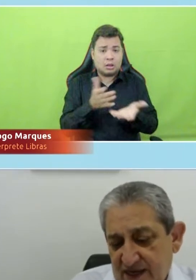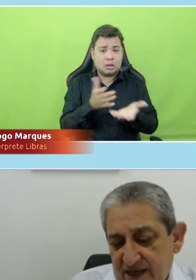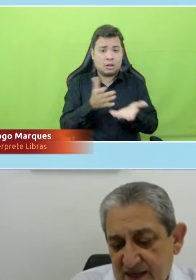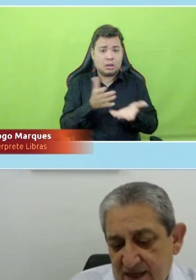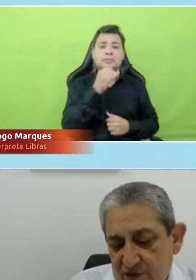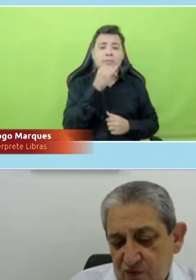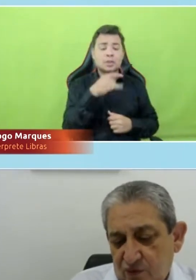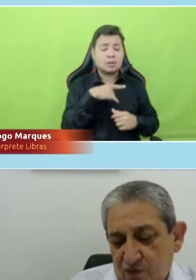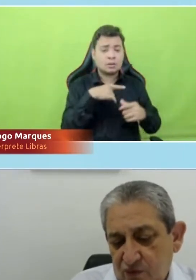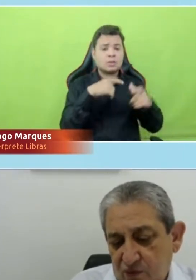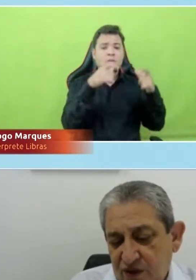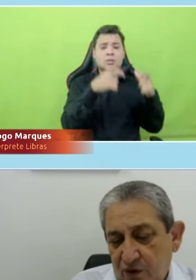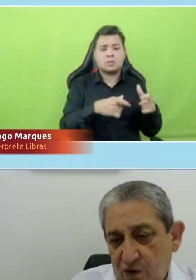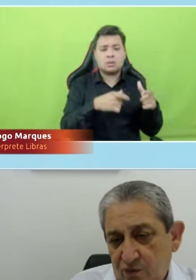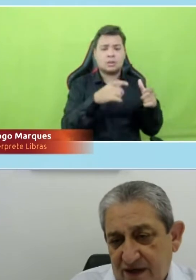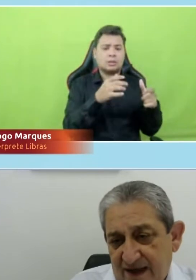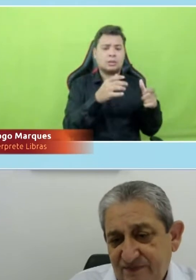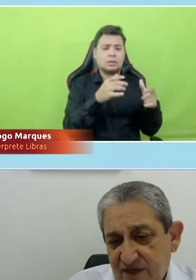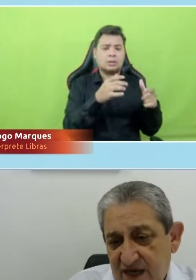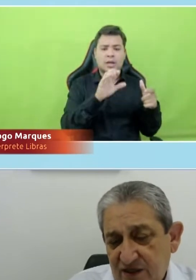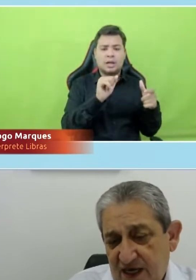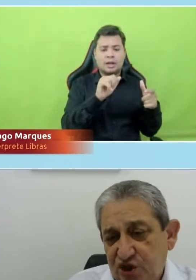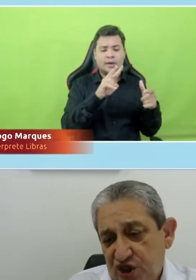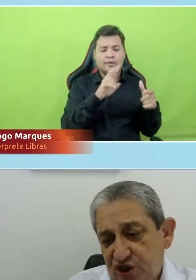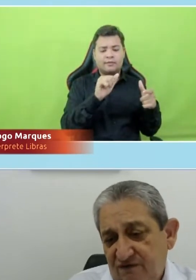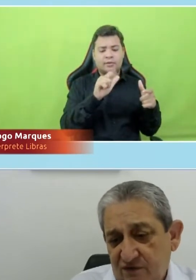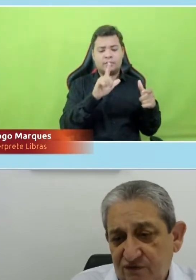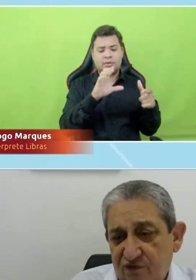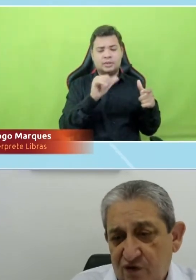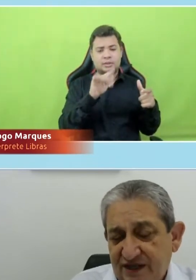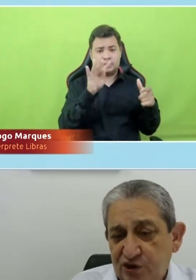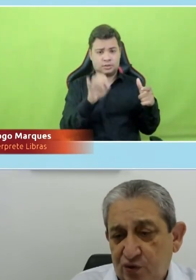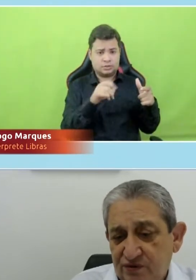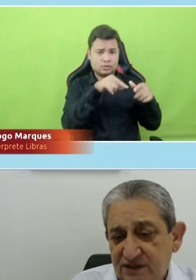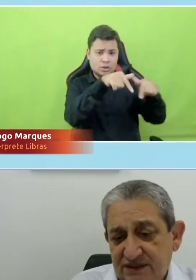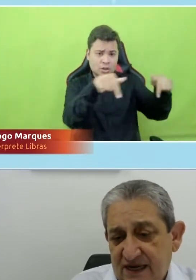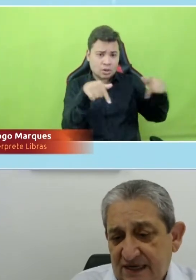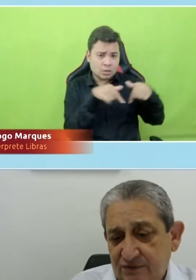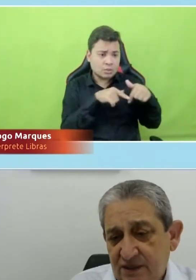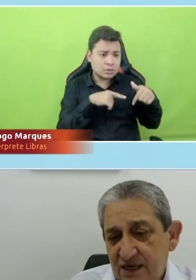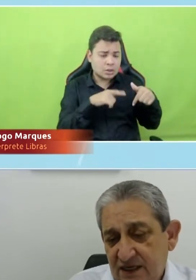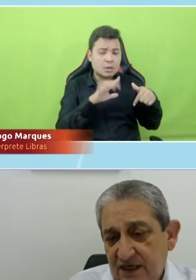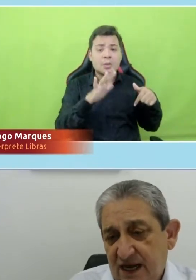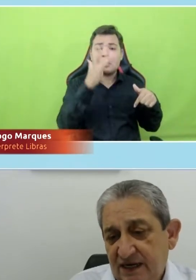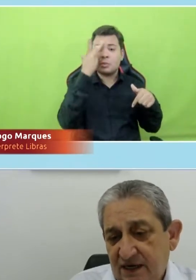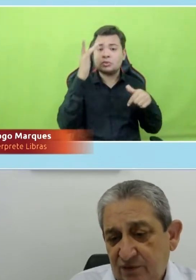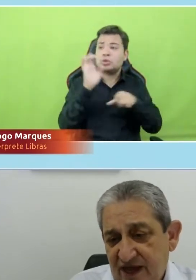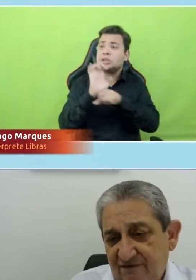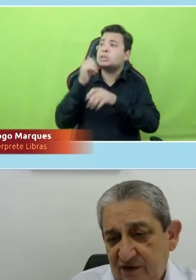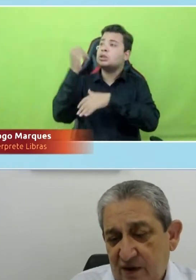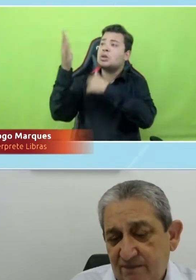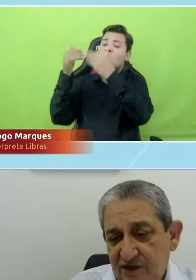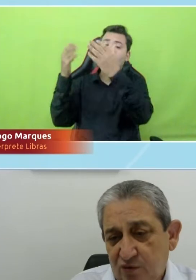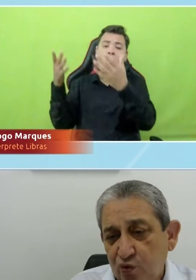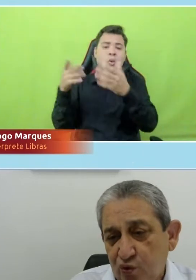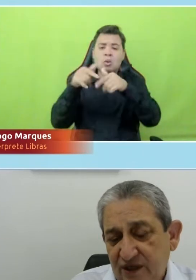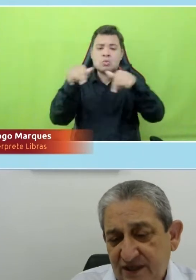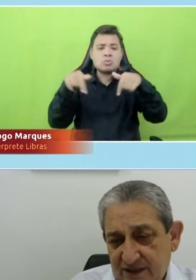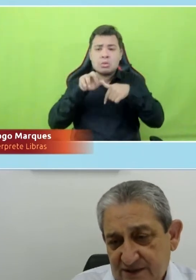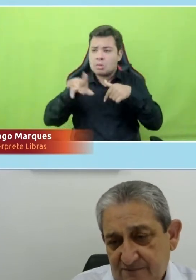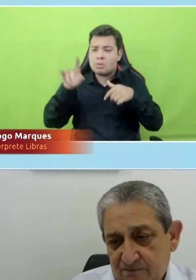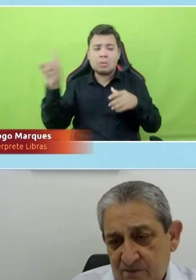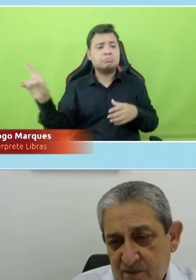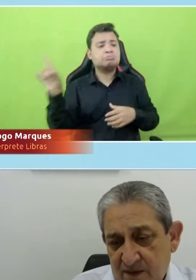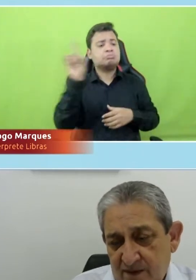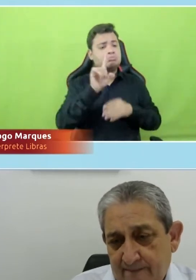né, o quilombo lá, tem gente que veio de fora, até de outros estados, que não tem a ver com a mesma cultura